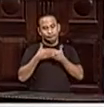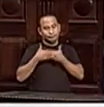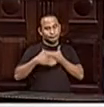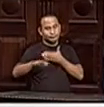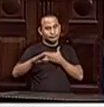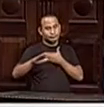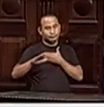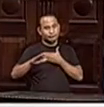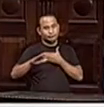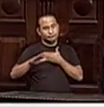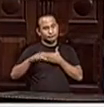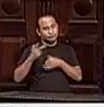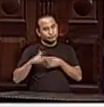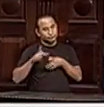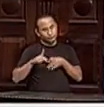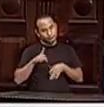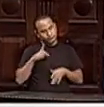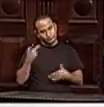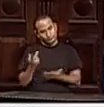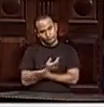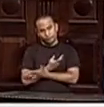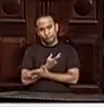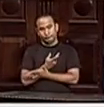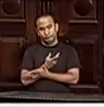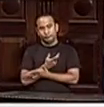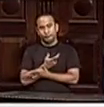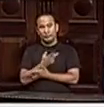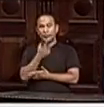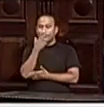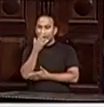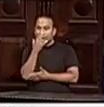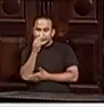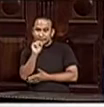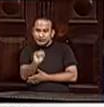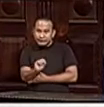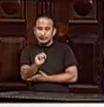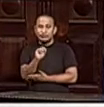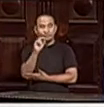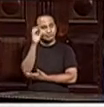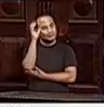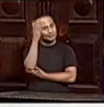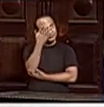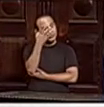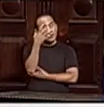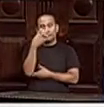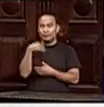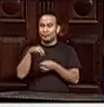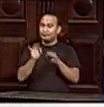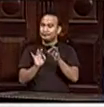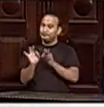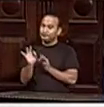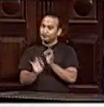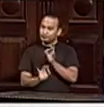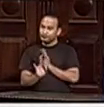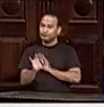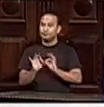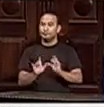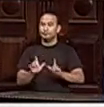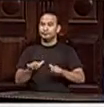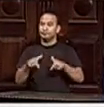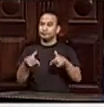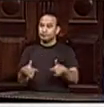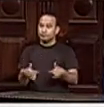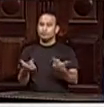desse cenário jurídico. Nos pareceu que a decisão foi acertada devido à sustentação